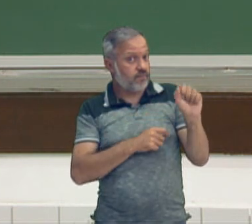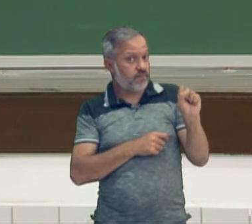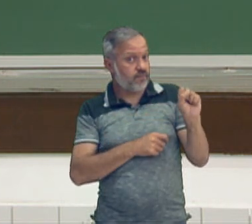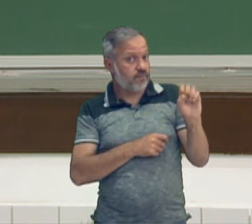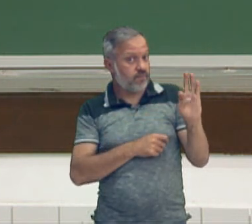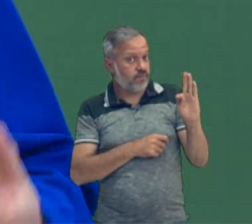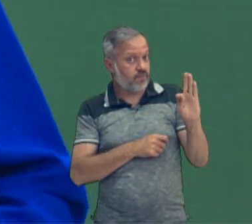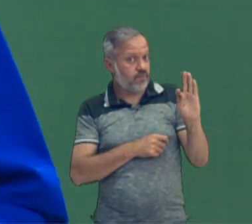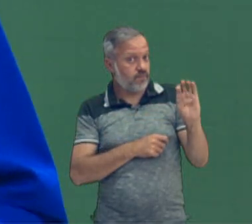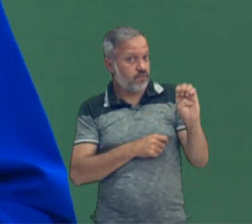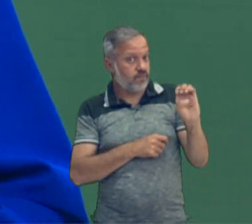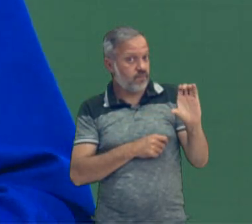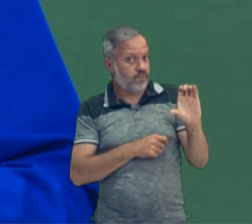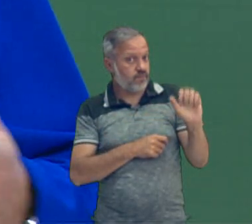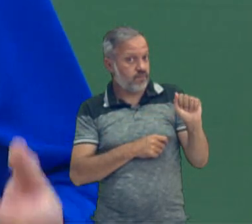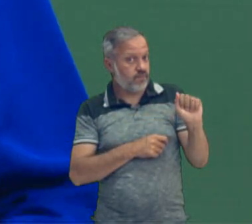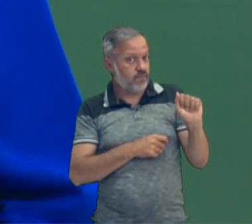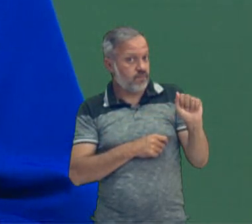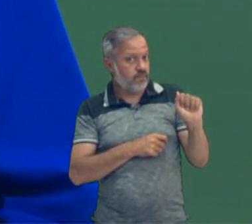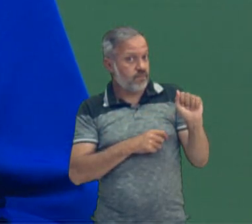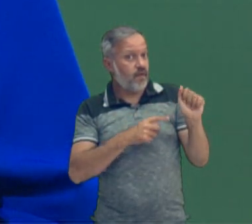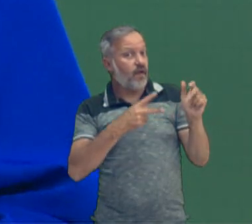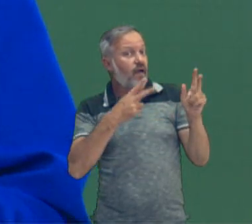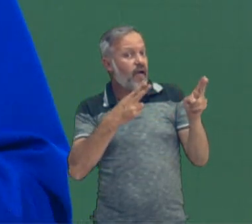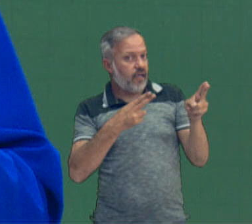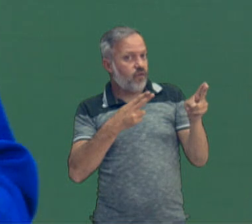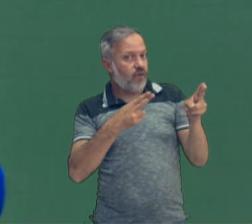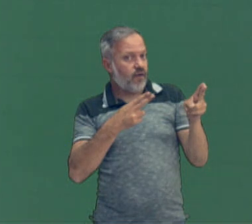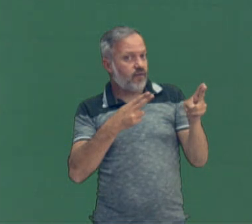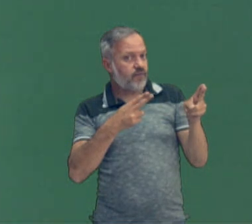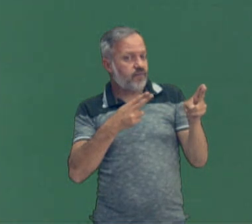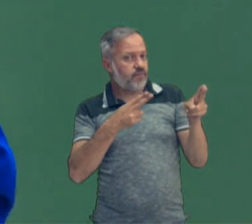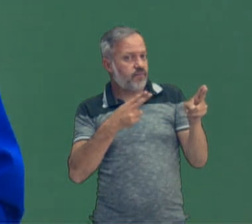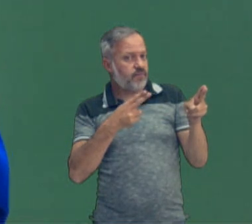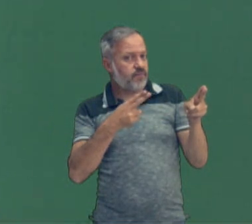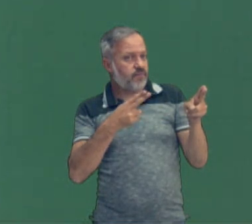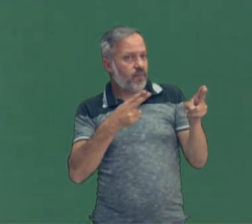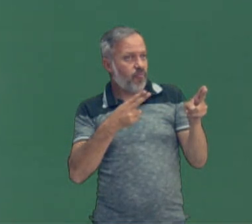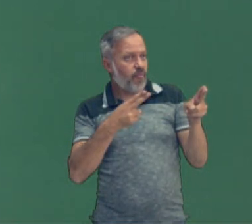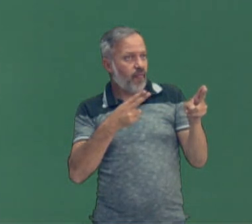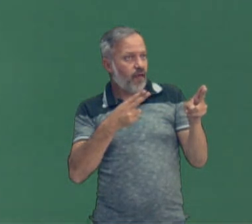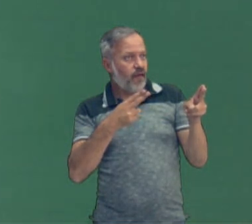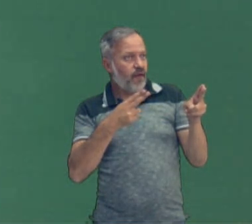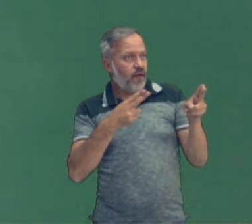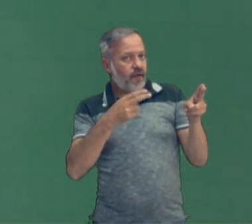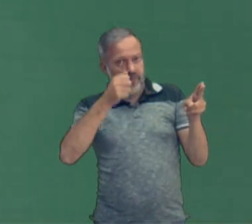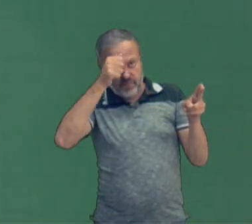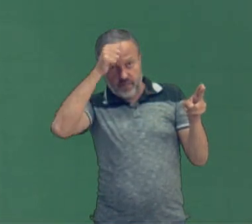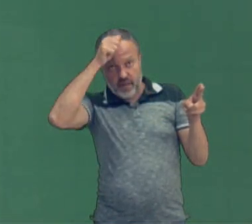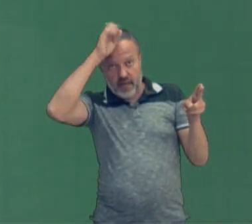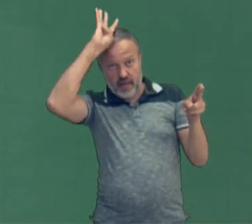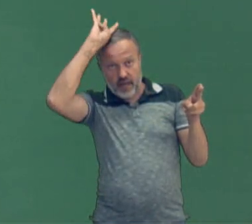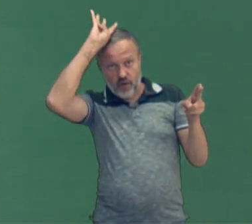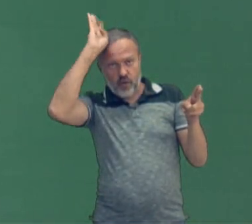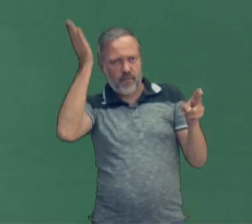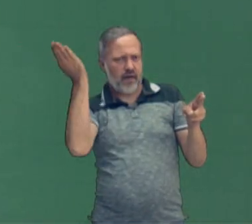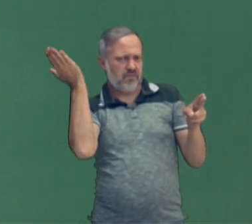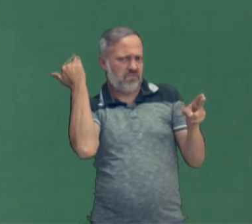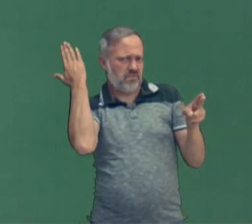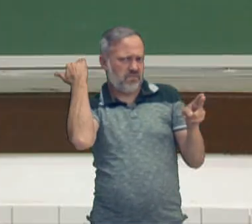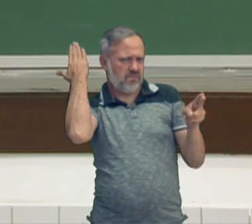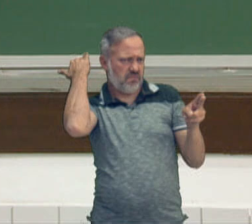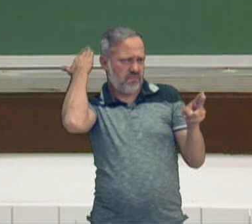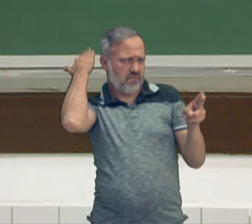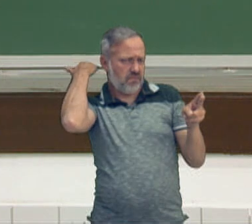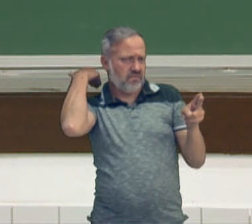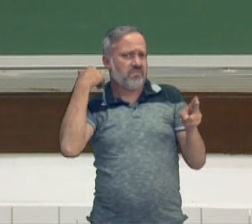ela a Veneza, a Roma antiga, com água encanada. Pense você, meu amigo, pense você, minha amiga, que legal isso.